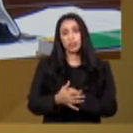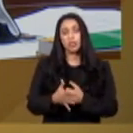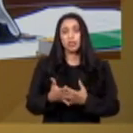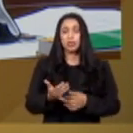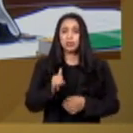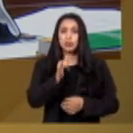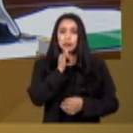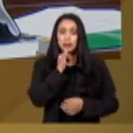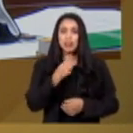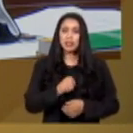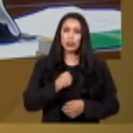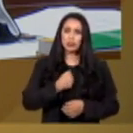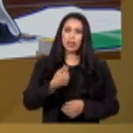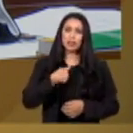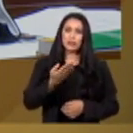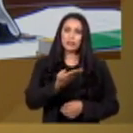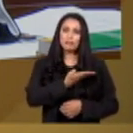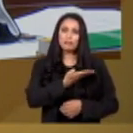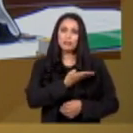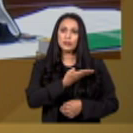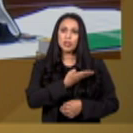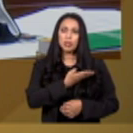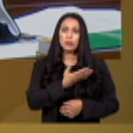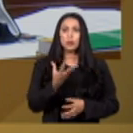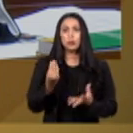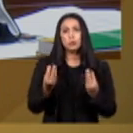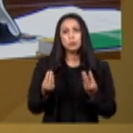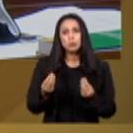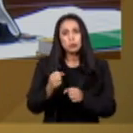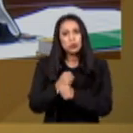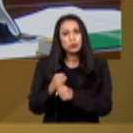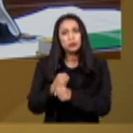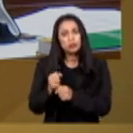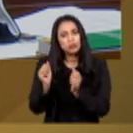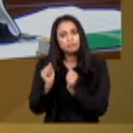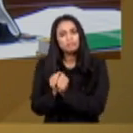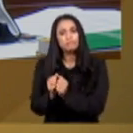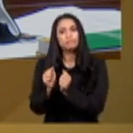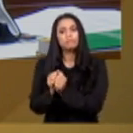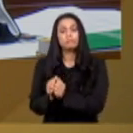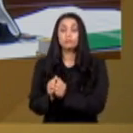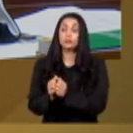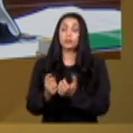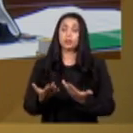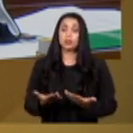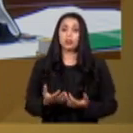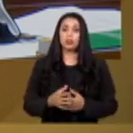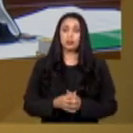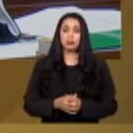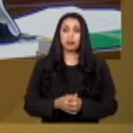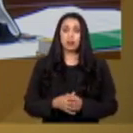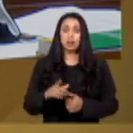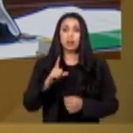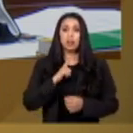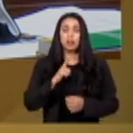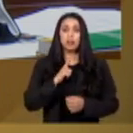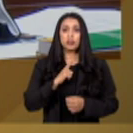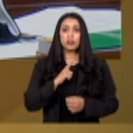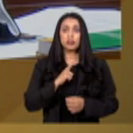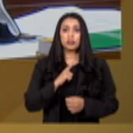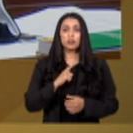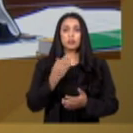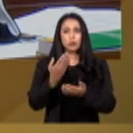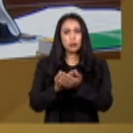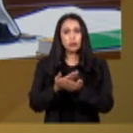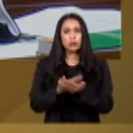eu fui companheiro desde durante muitos anos e nós criamos um empreendimento a